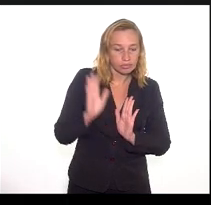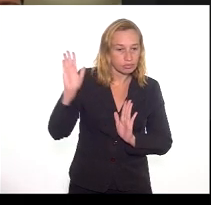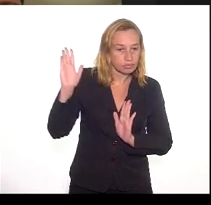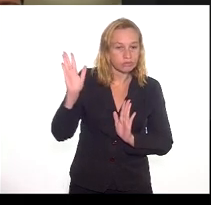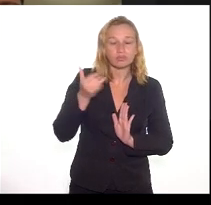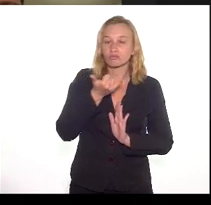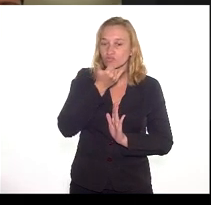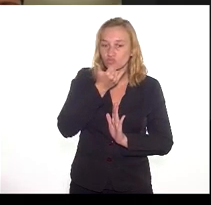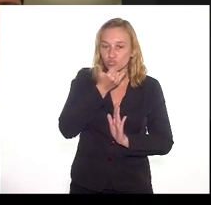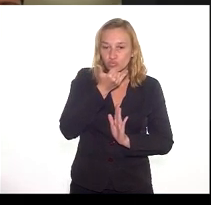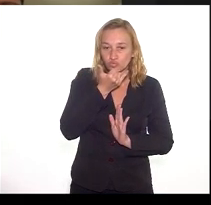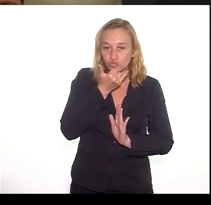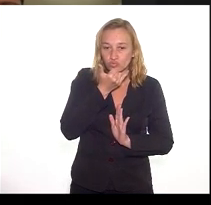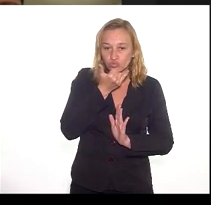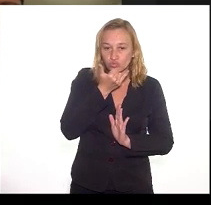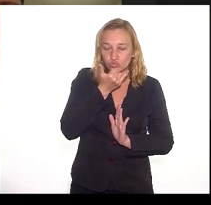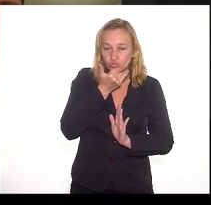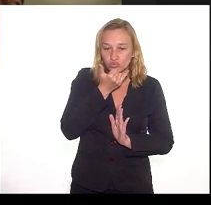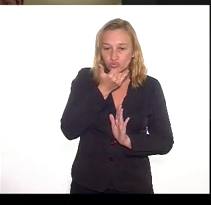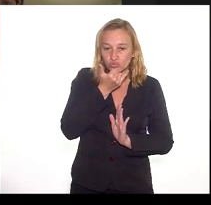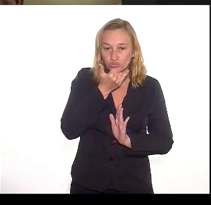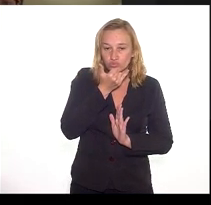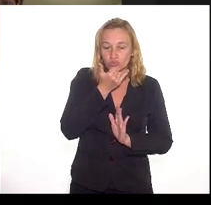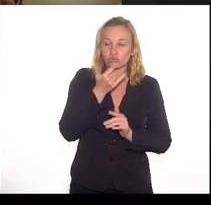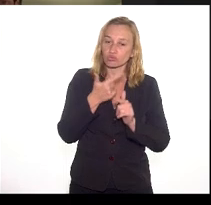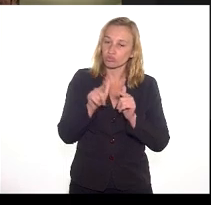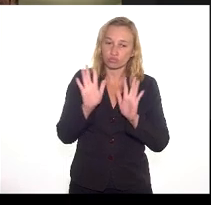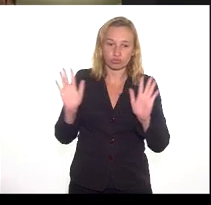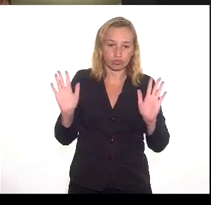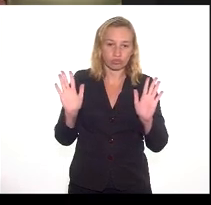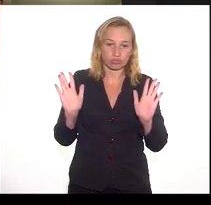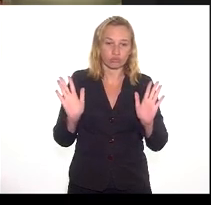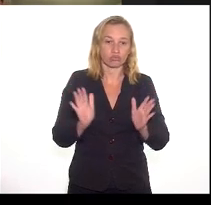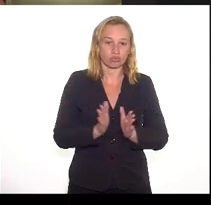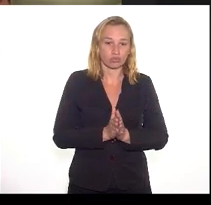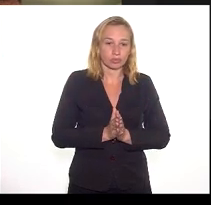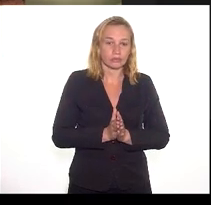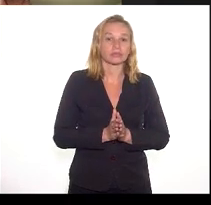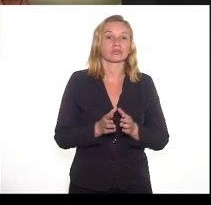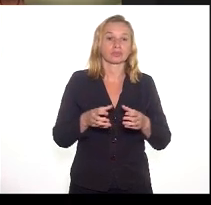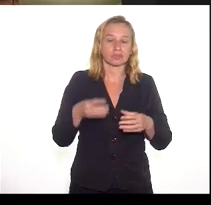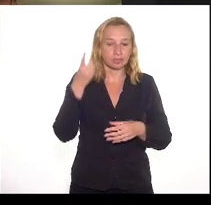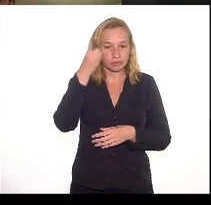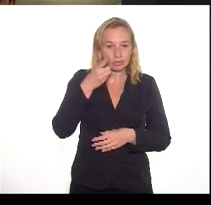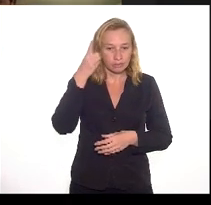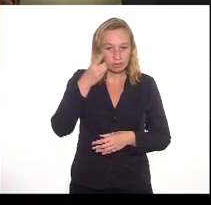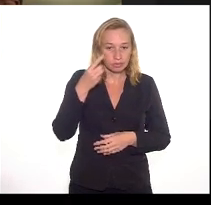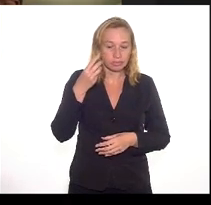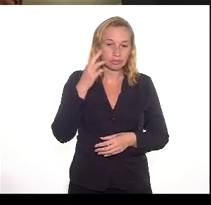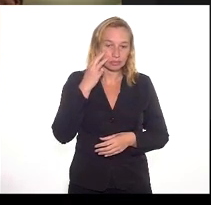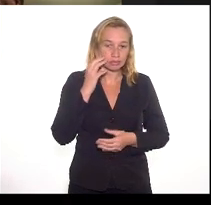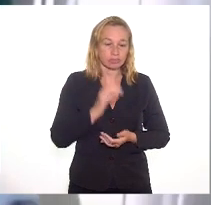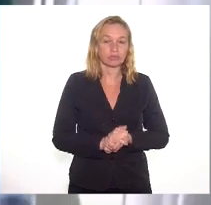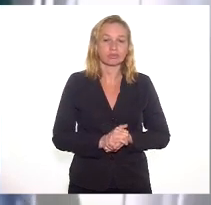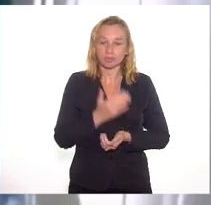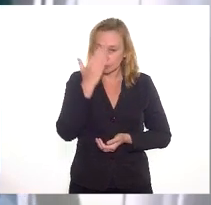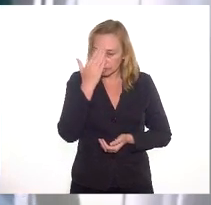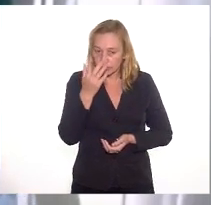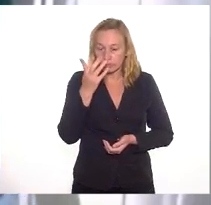emitir. Desculpa, Valdec. Desculpa, deputado. Sem problema. Para emitir parecer, deputado Valdec. Perdão, deputado. Agradeço, presidente Jair